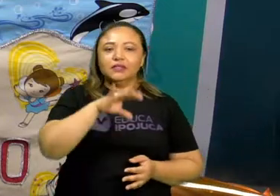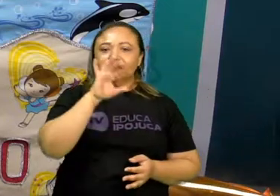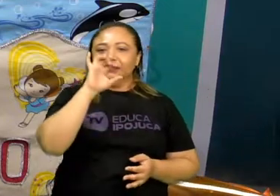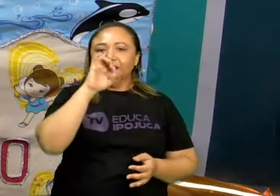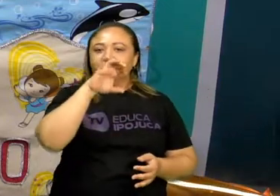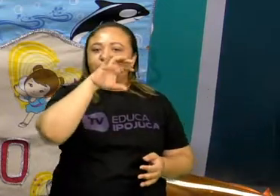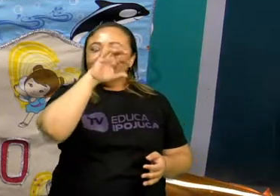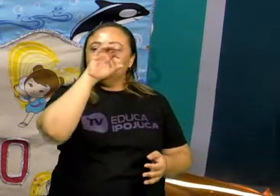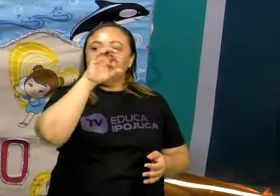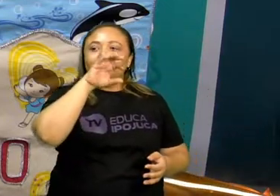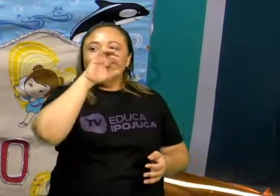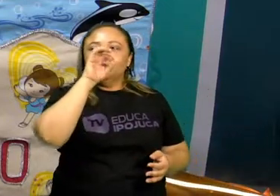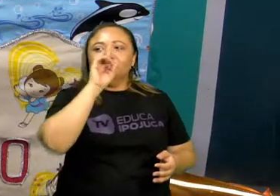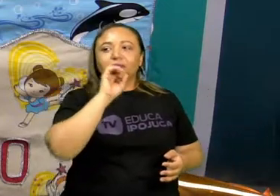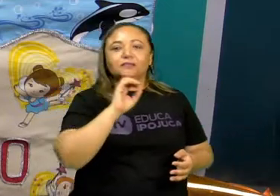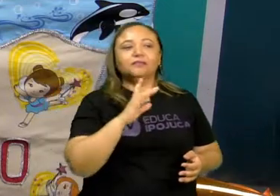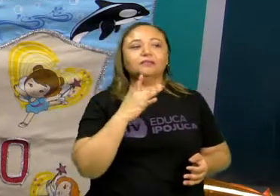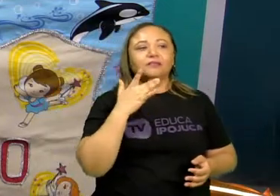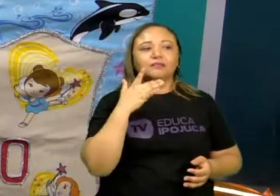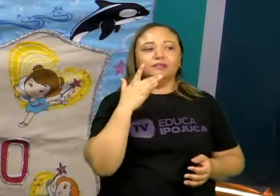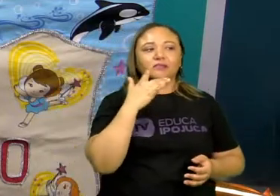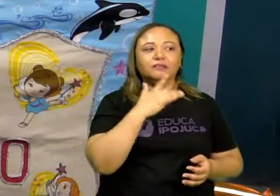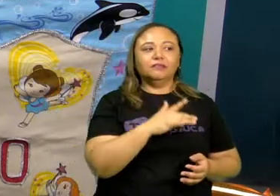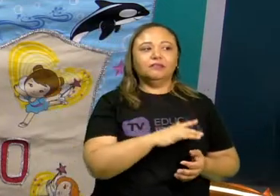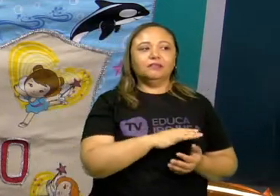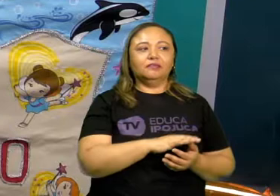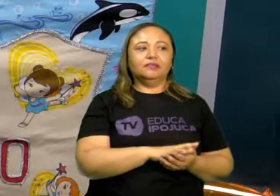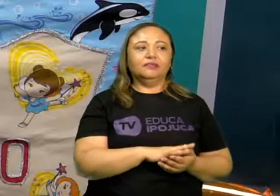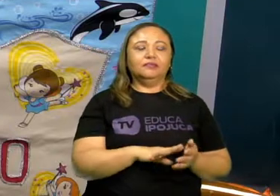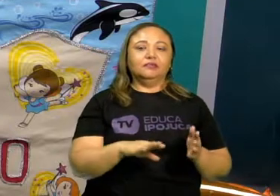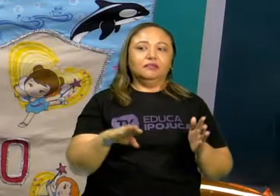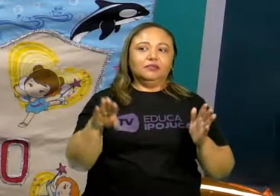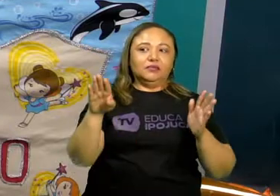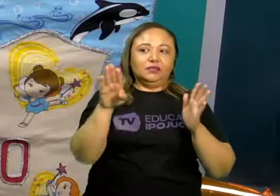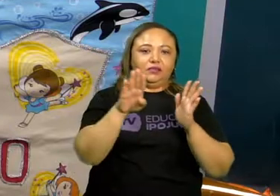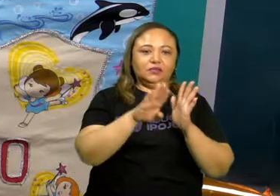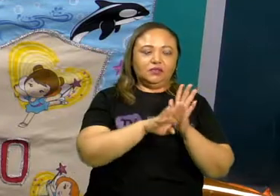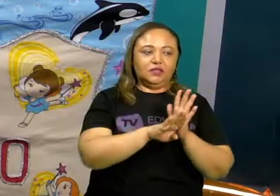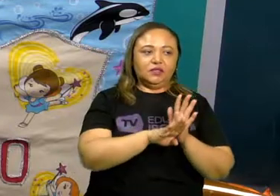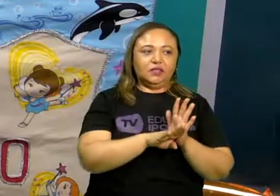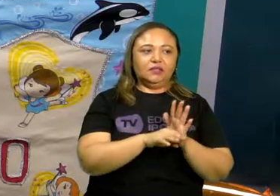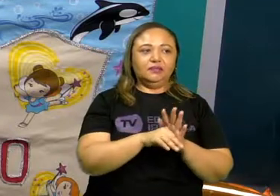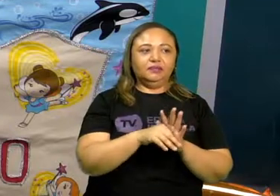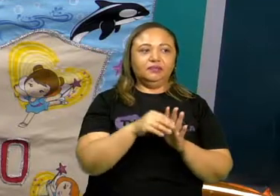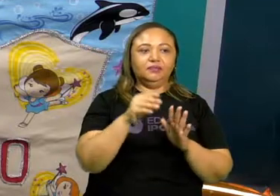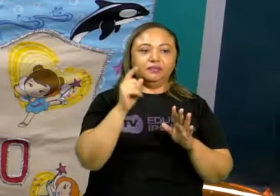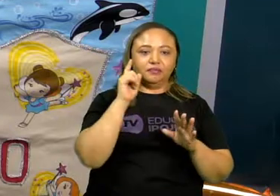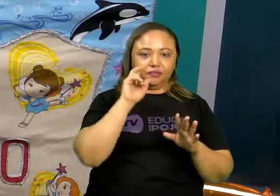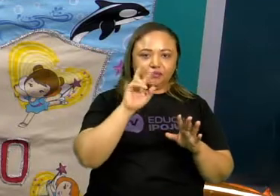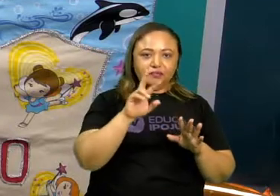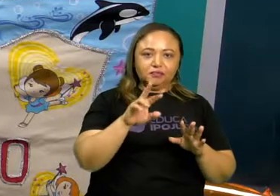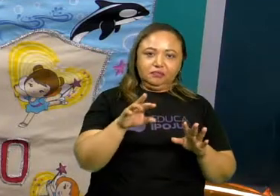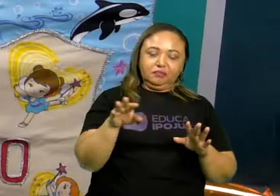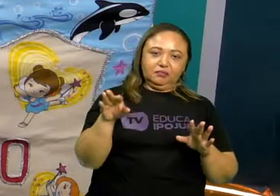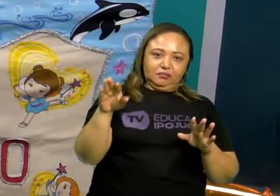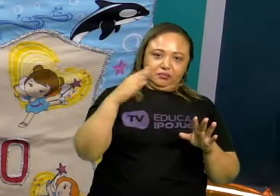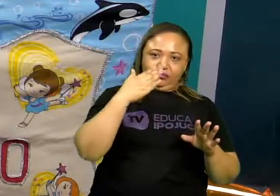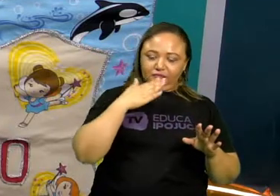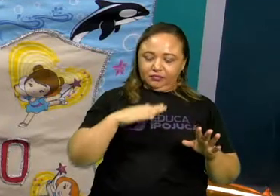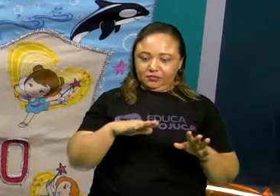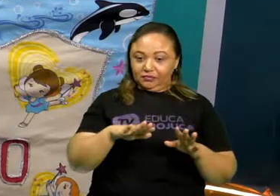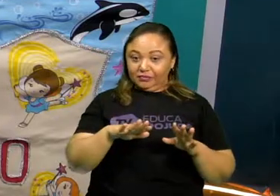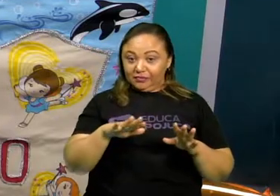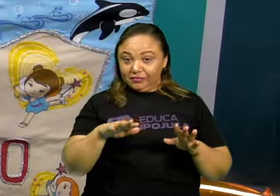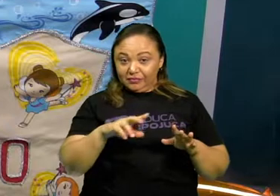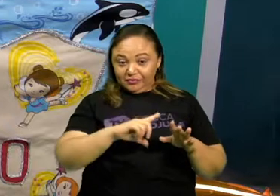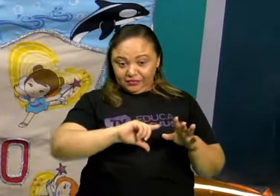Tô sentindo o cheiro com a vontade de comer as papas. Ah, quando chegar em casa tu come, tá? Então, criança, ela saiu,